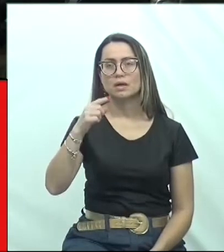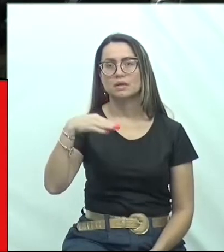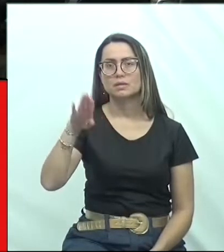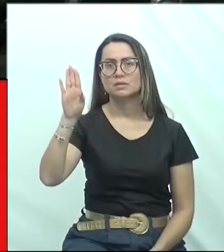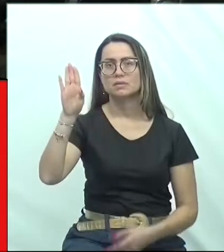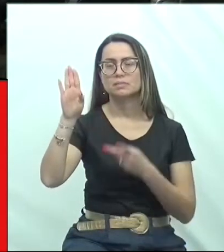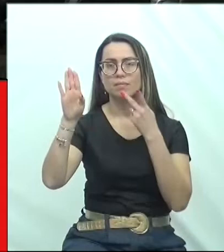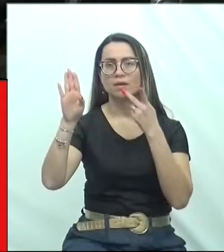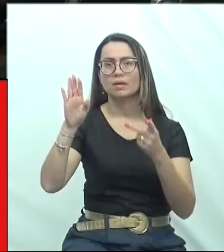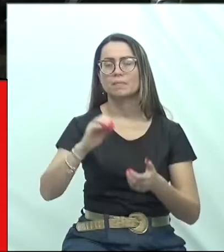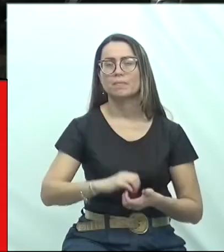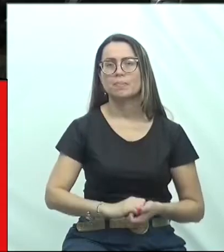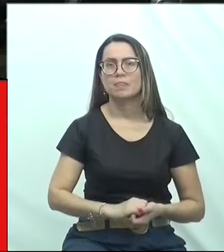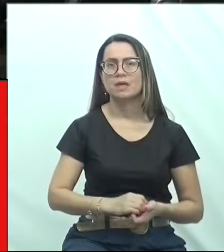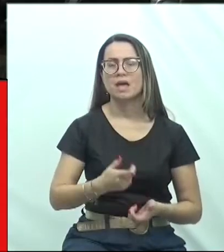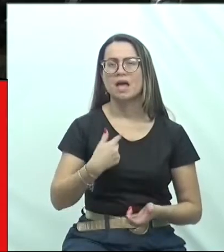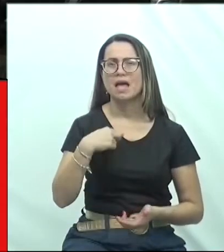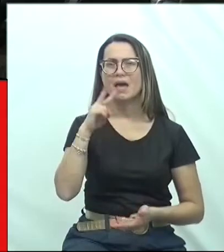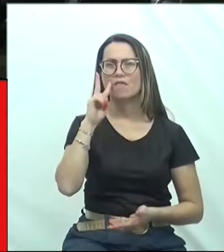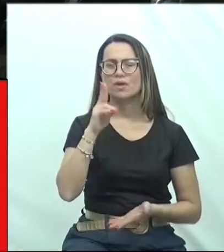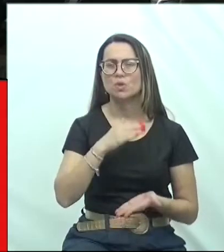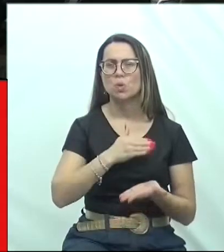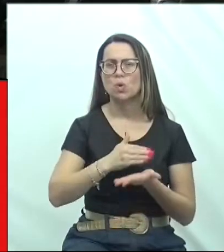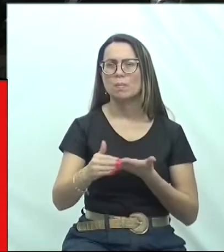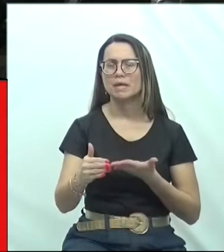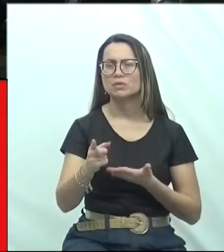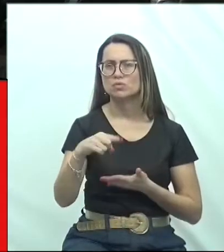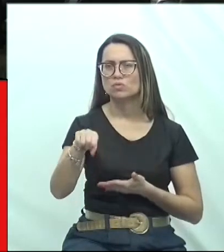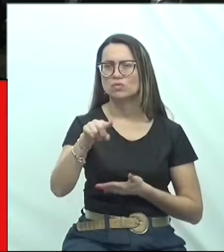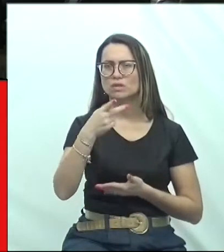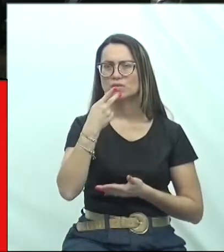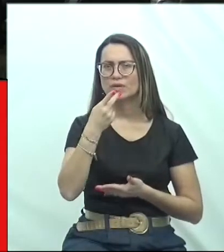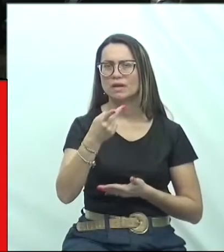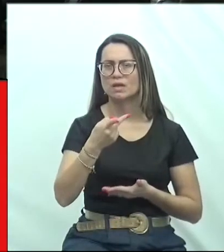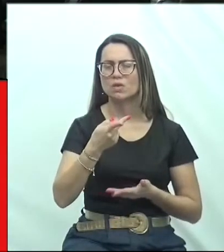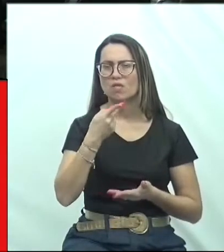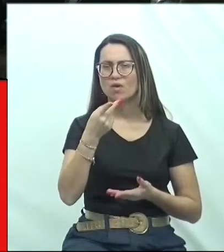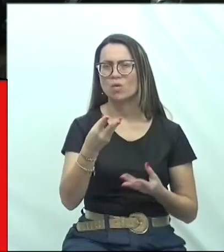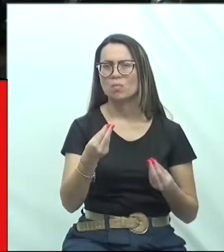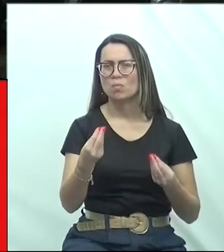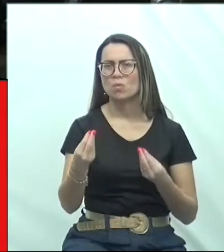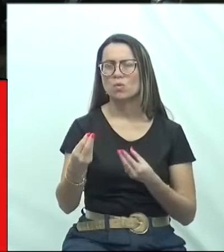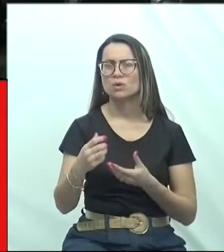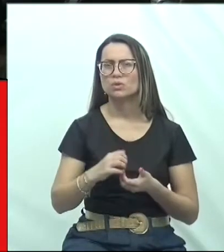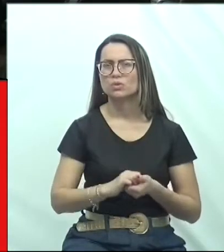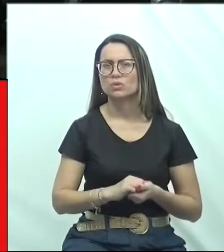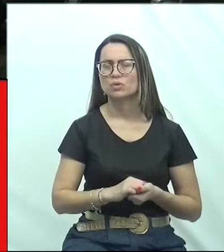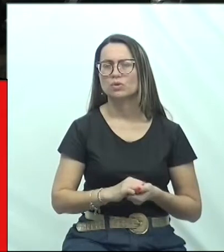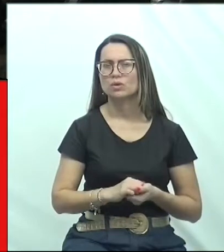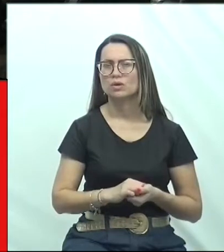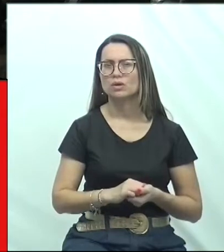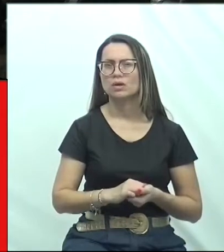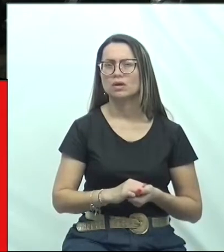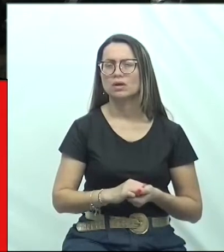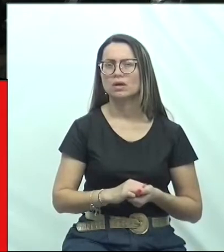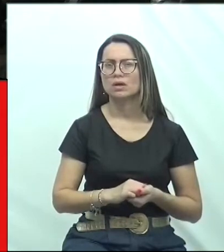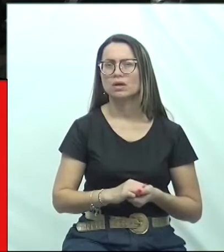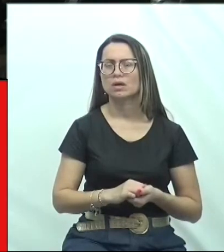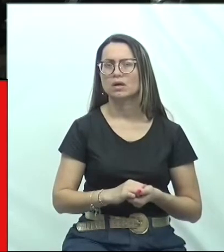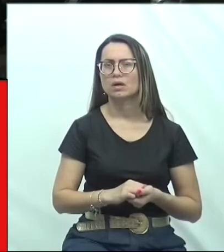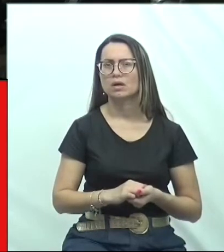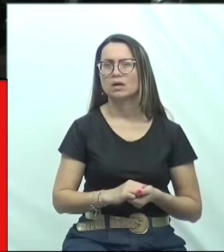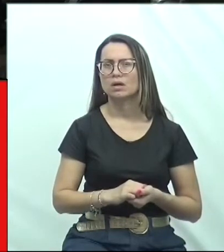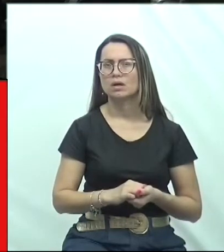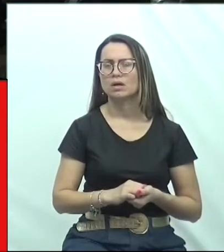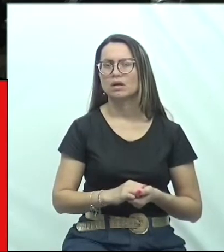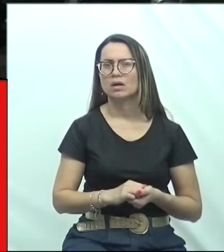Eu vi no começo da fala se falar em mito. Que não, então, se é mito, não tem ar para Kazan. O que eu